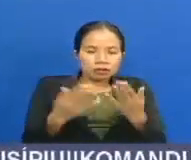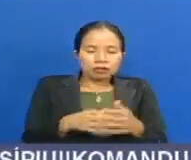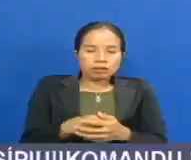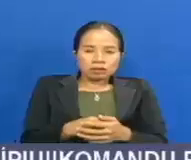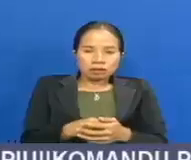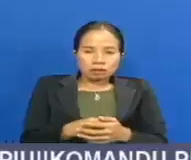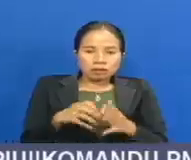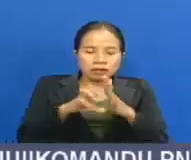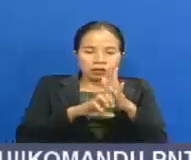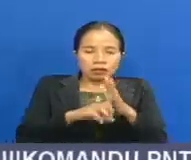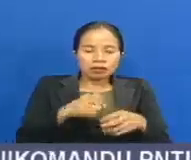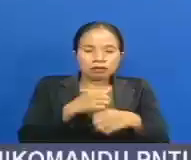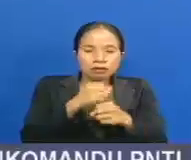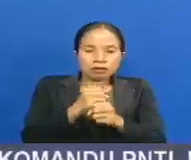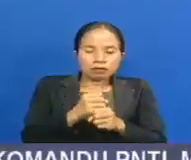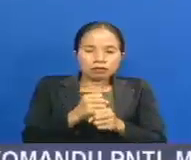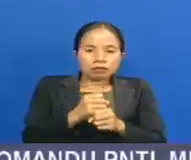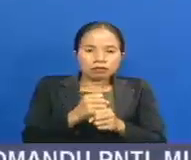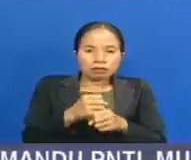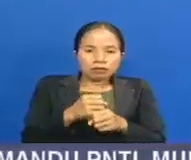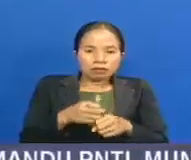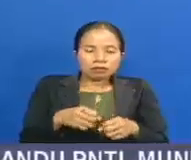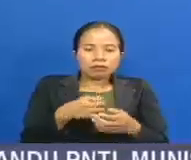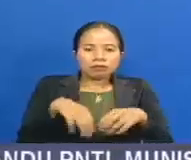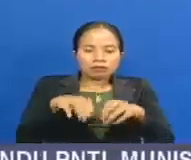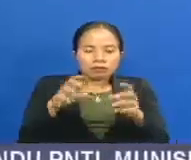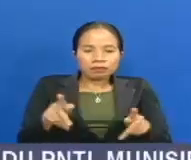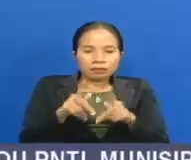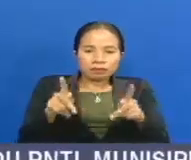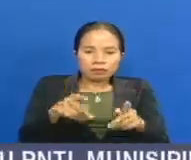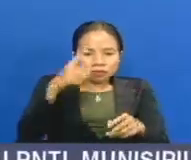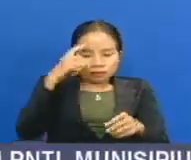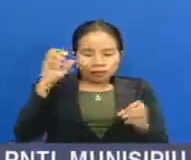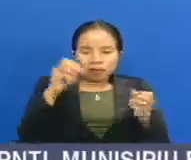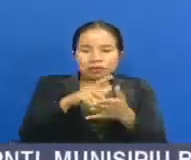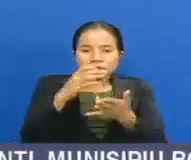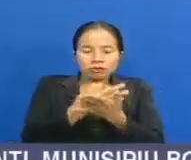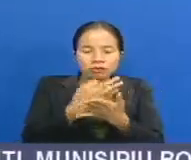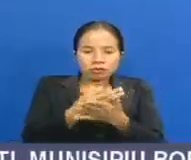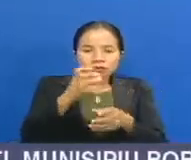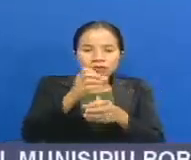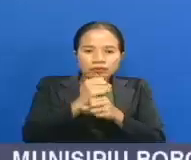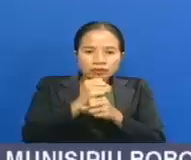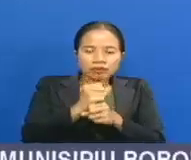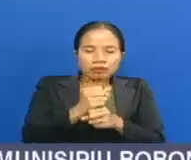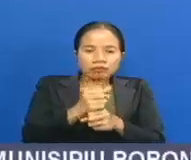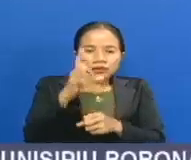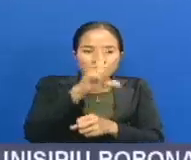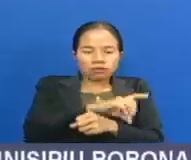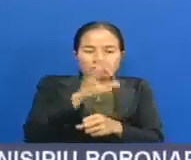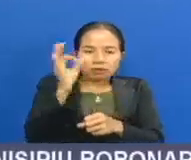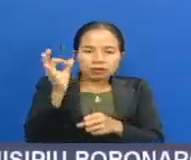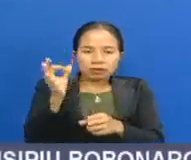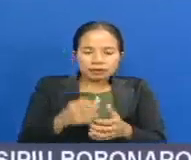patrimônio estado rodi halo leilão ba público. Tamba na incursi motorizada hirakne, la selo multa rodi foti fali durante loron cianulo